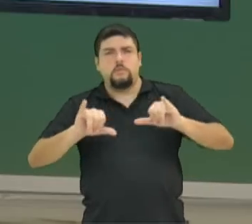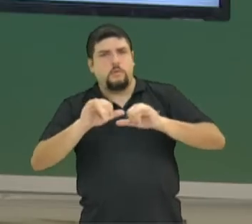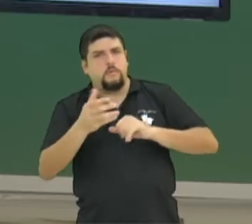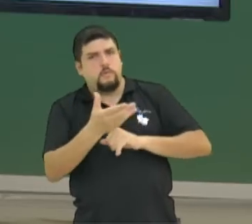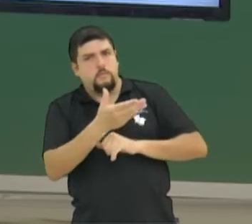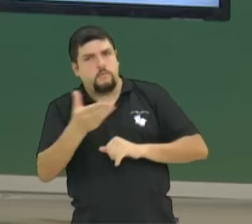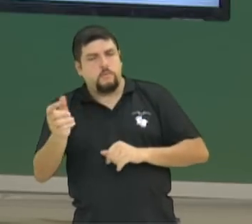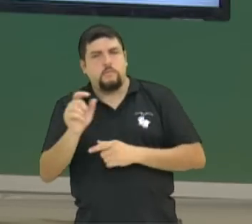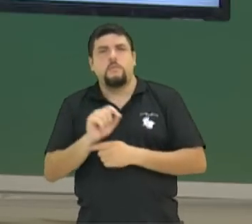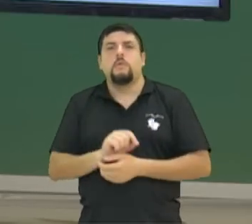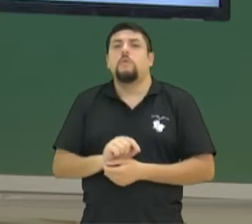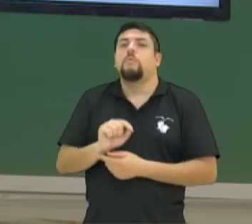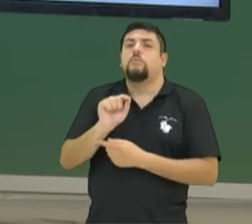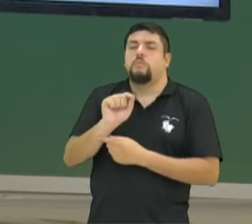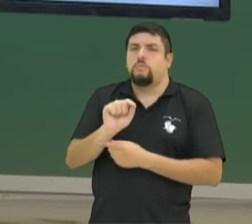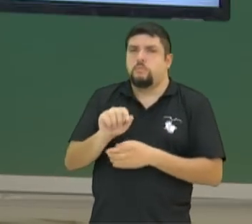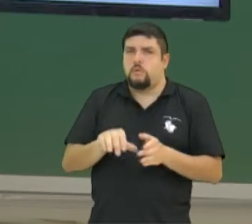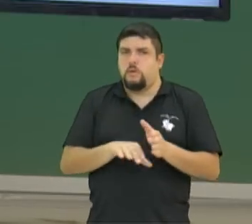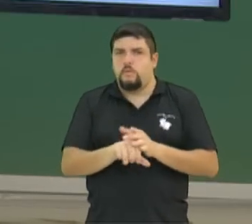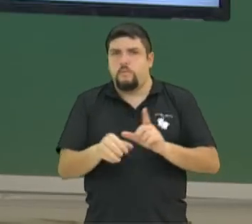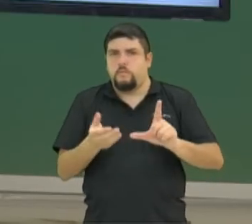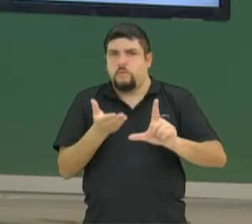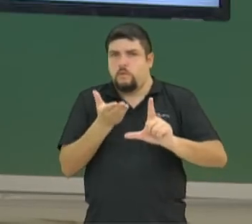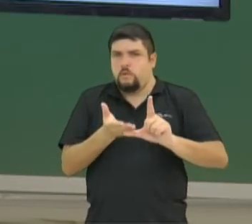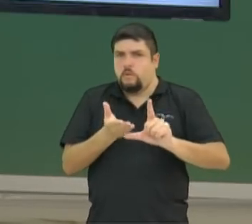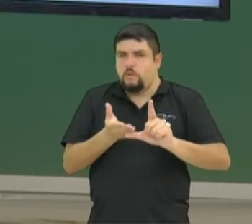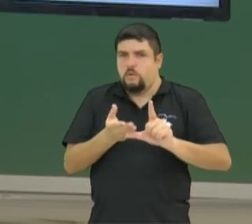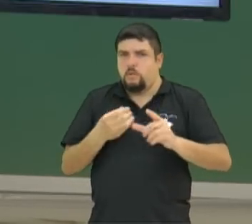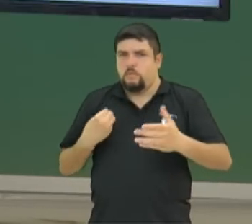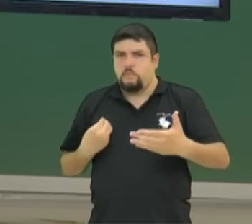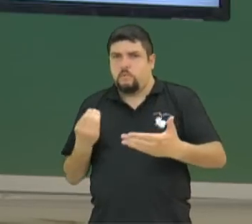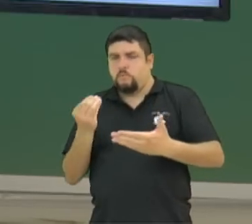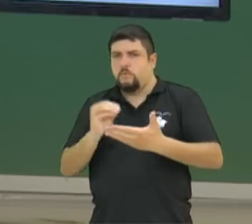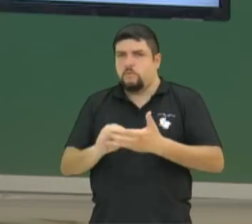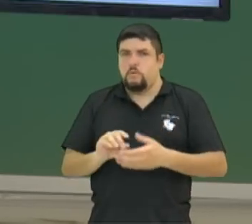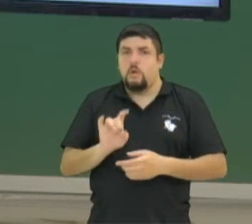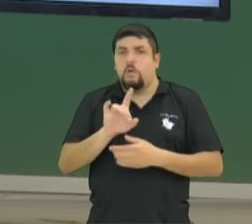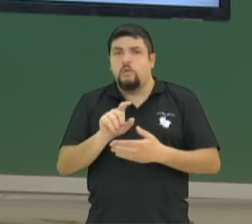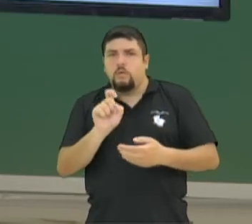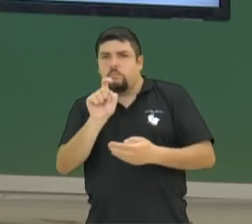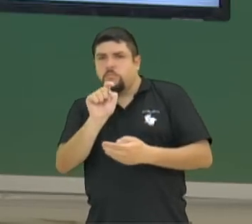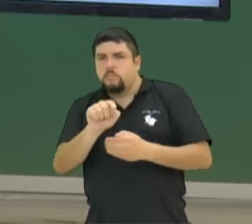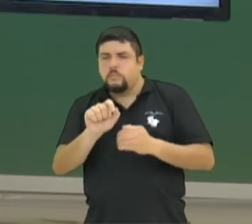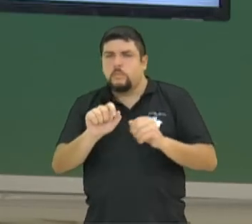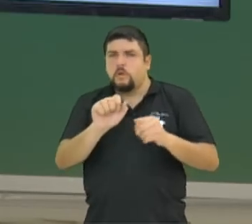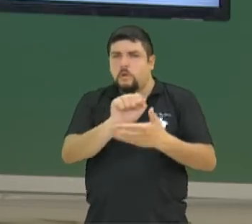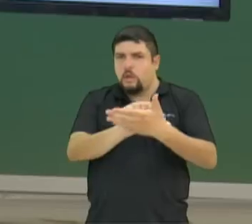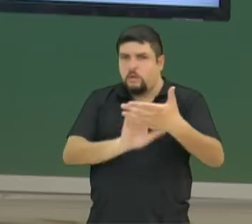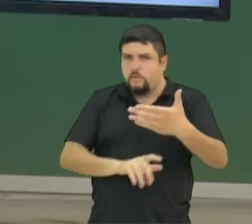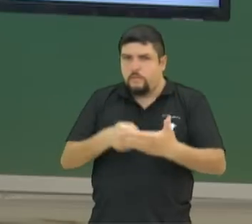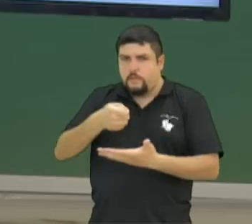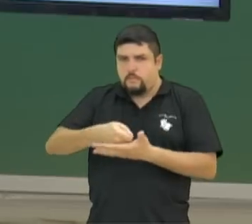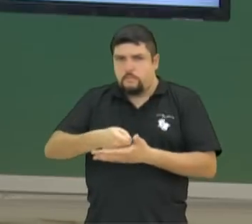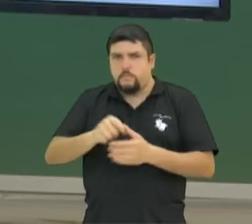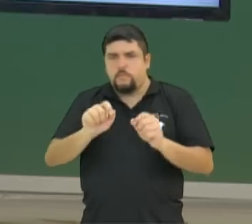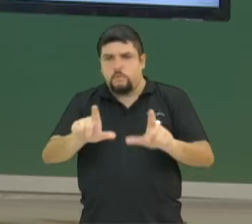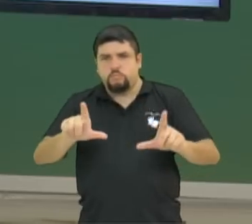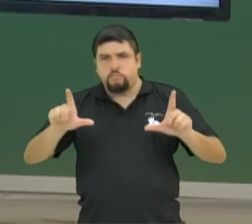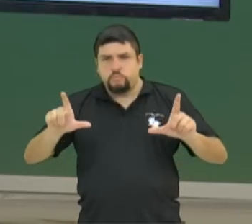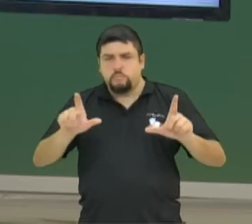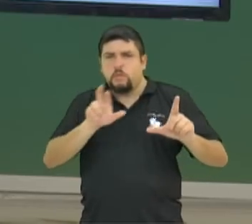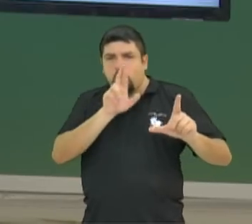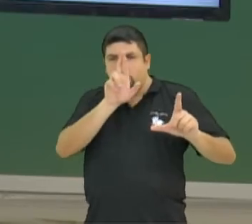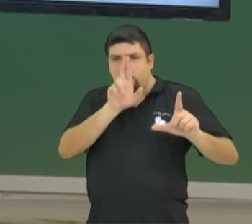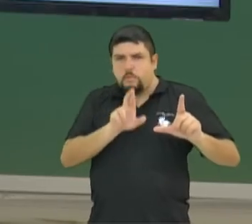que o registro de frequência no Classroom ele mudou. Basta você clicar no link número 1, a atividade obrigatória, realiza